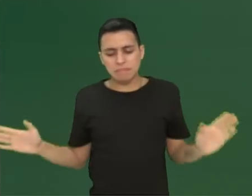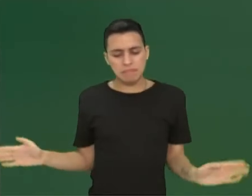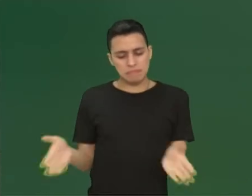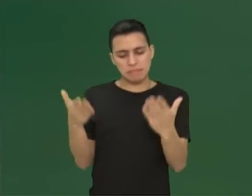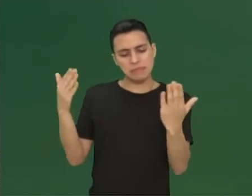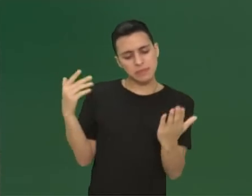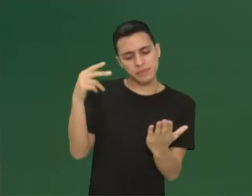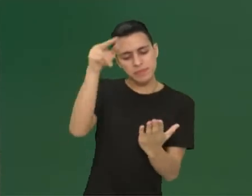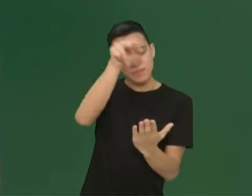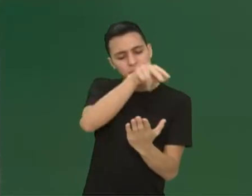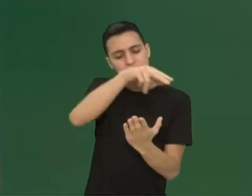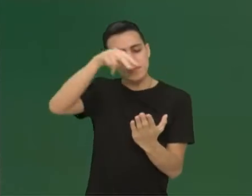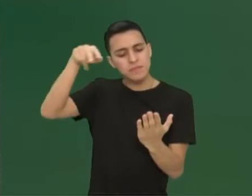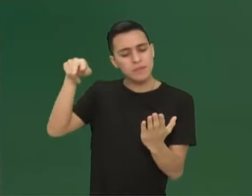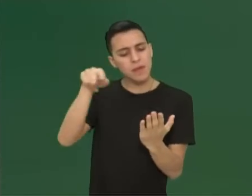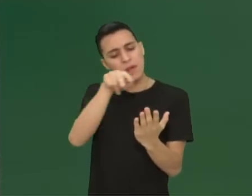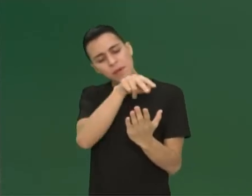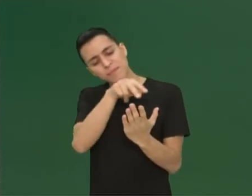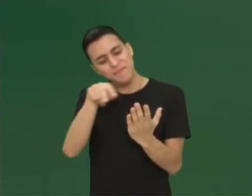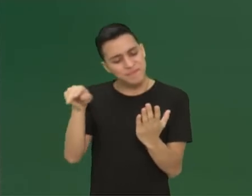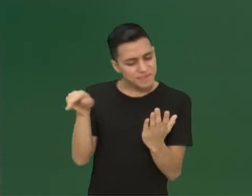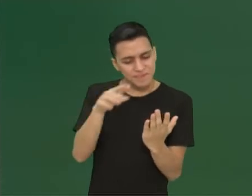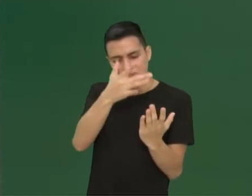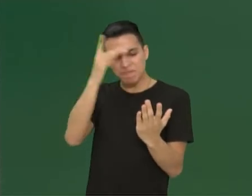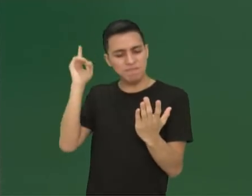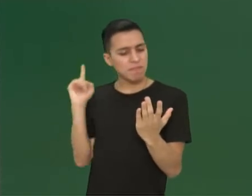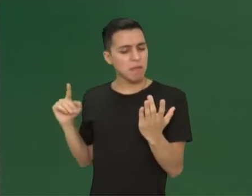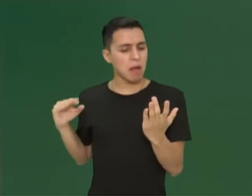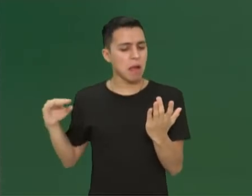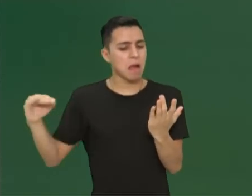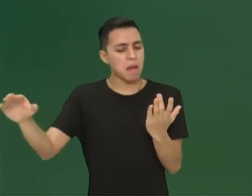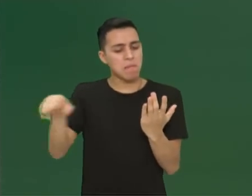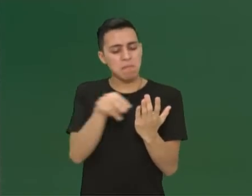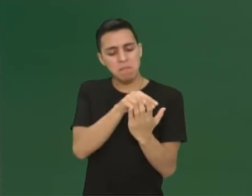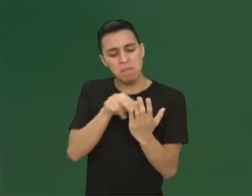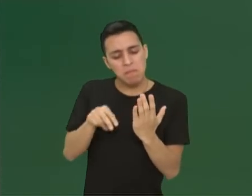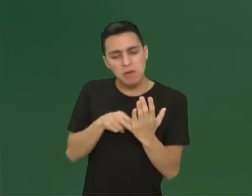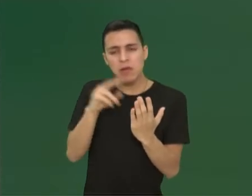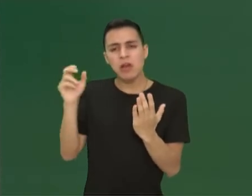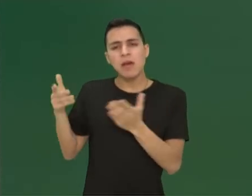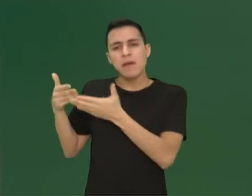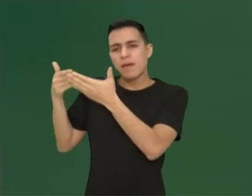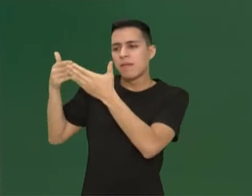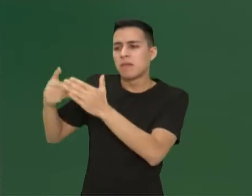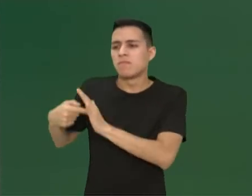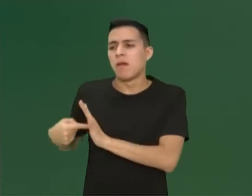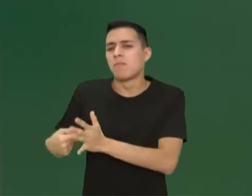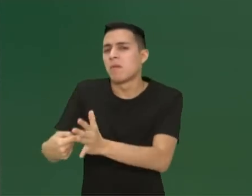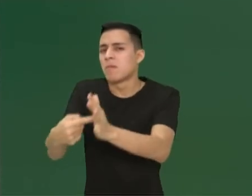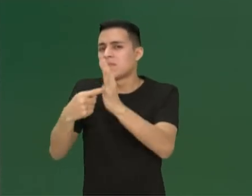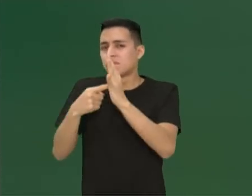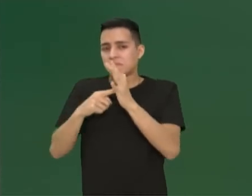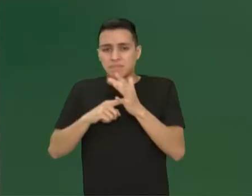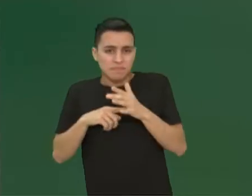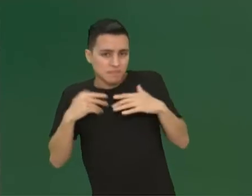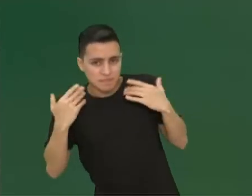está lendo o livro. De repente pode passar pessoas conversando, um barco com um motor fazendo